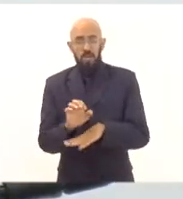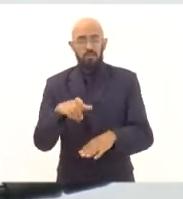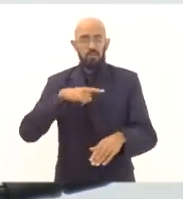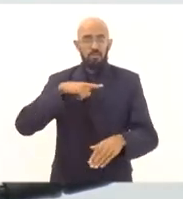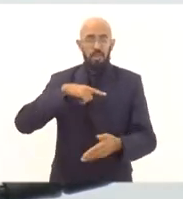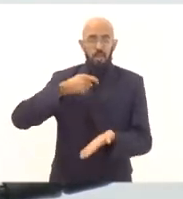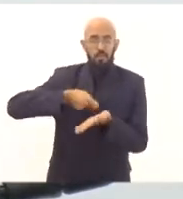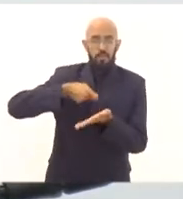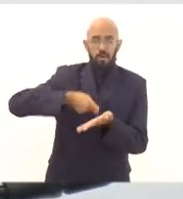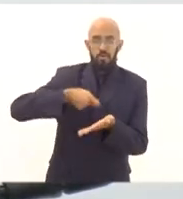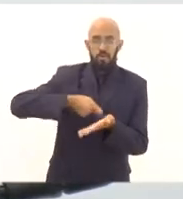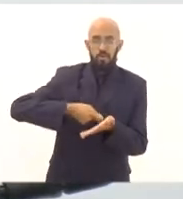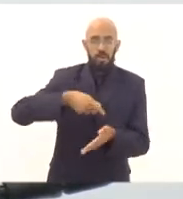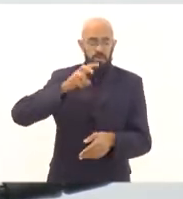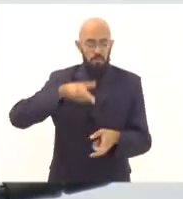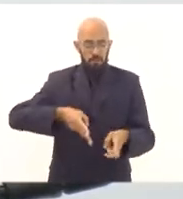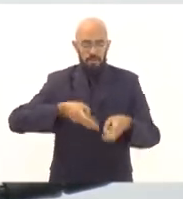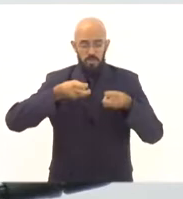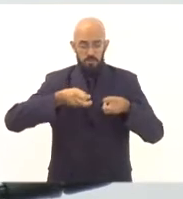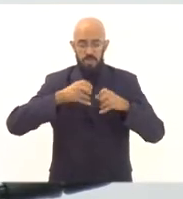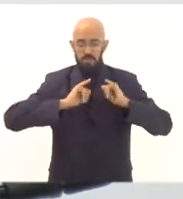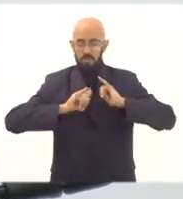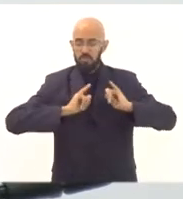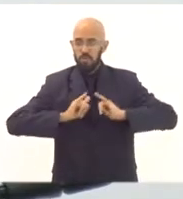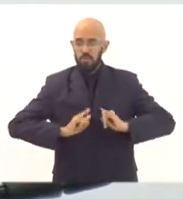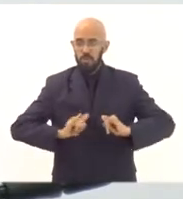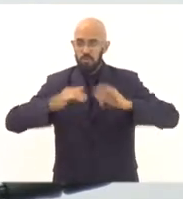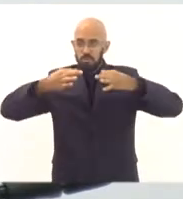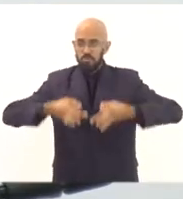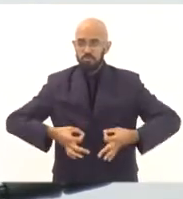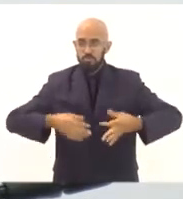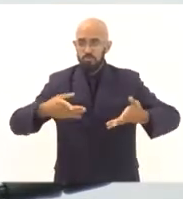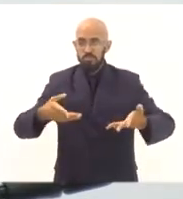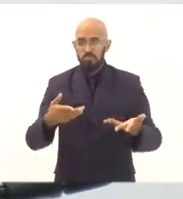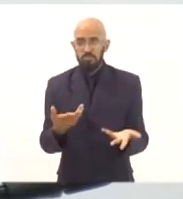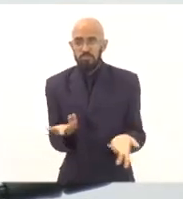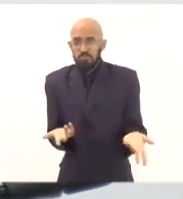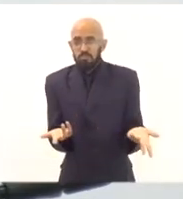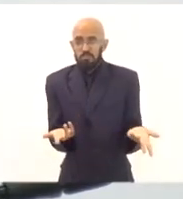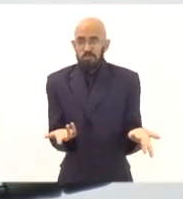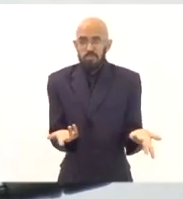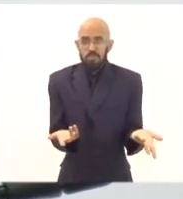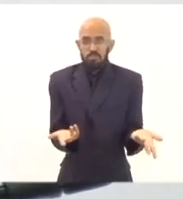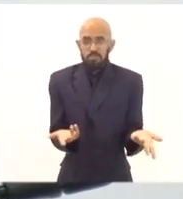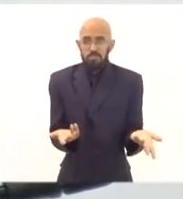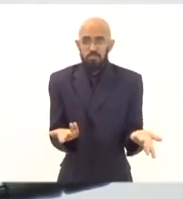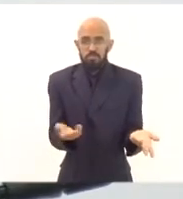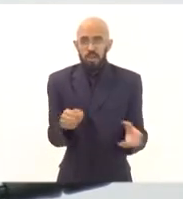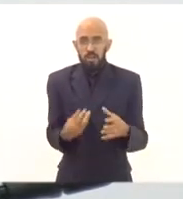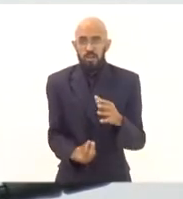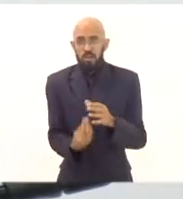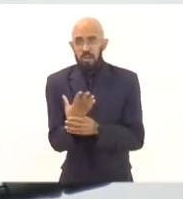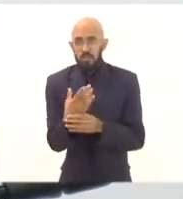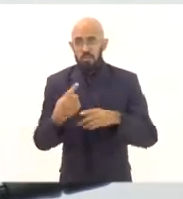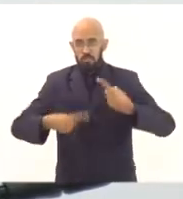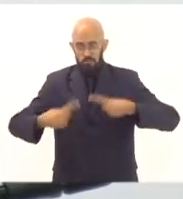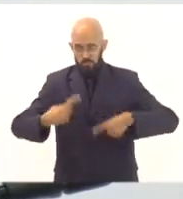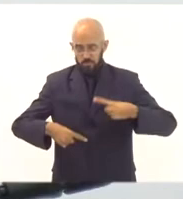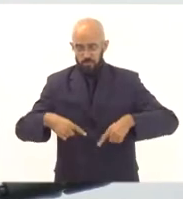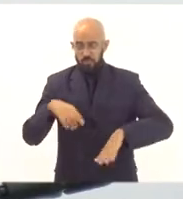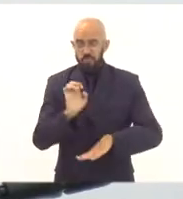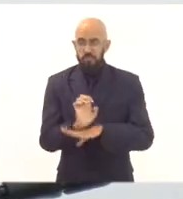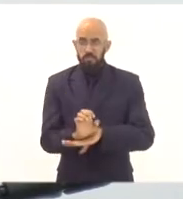de olhar para esses dados de má em Creta de maneira é a produzir políticas de estado